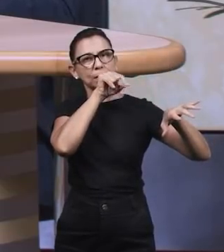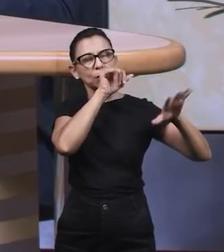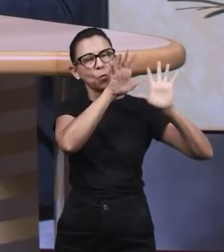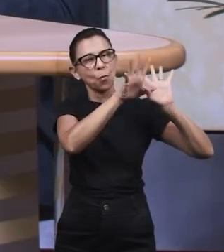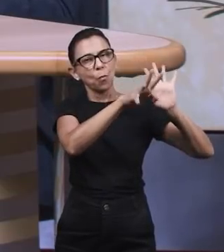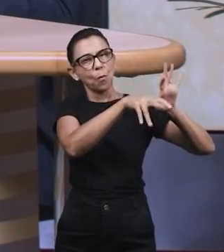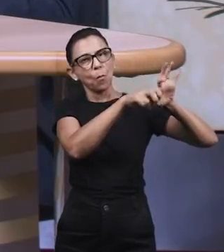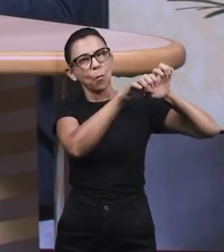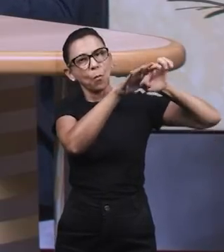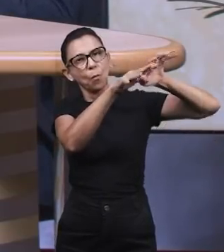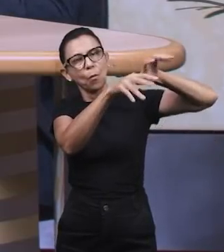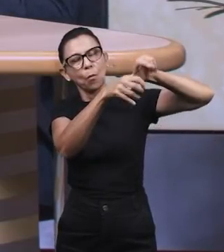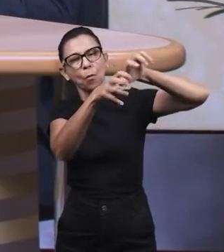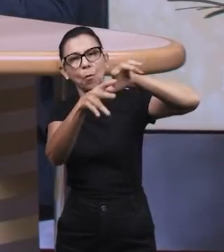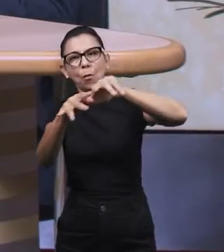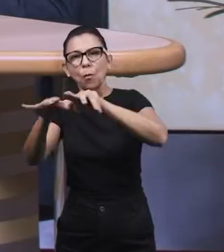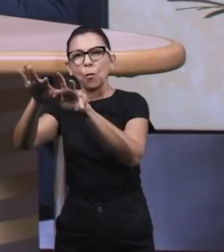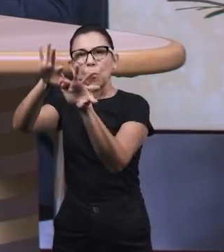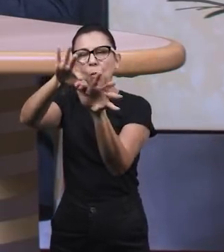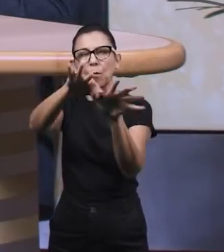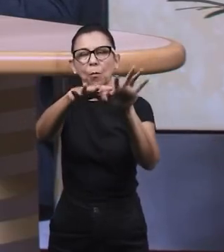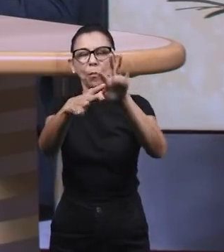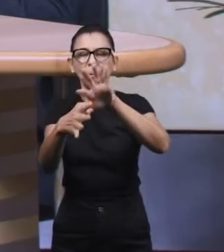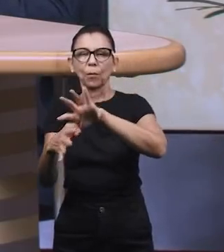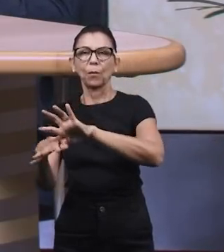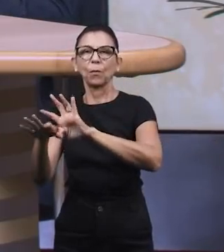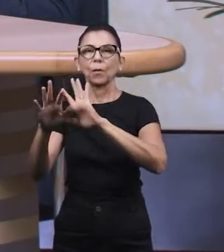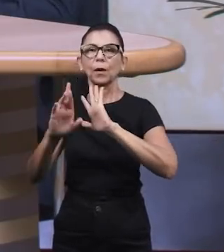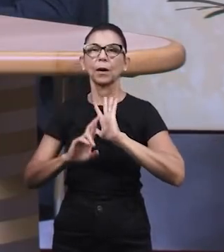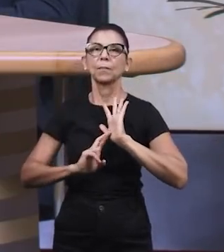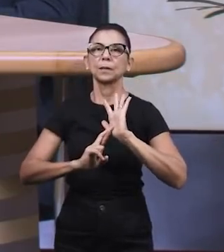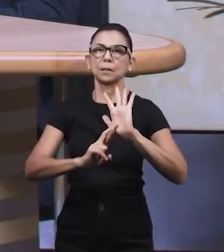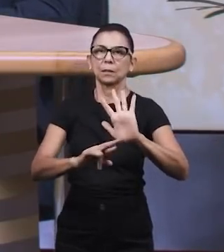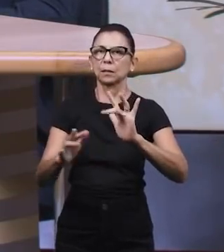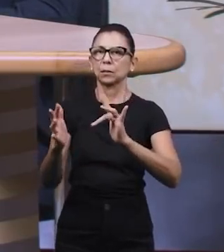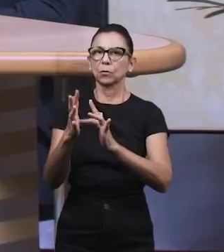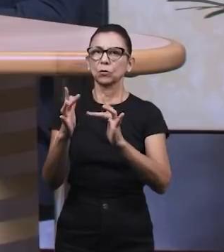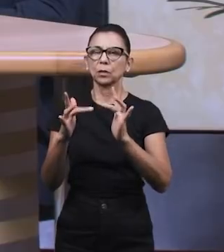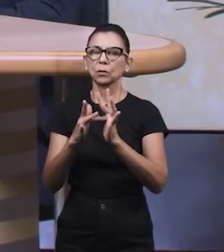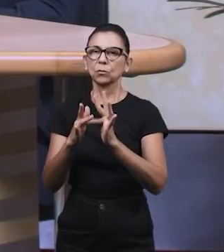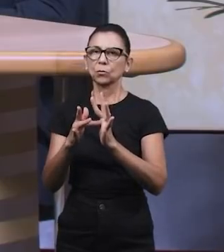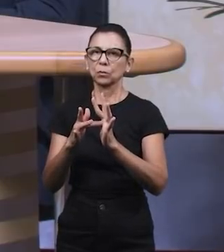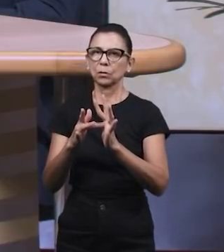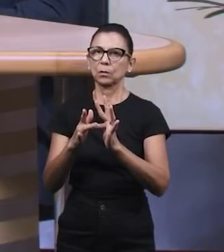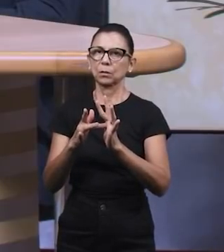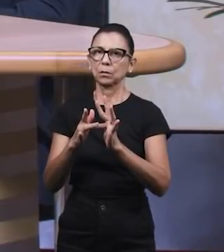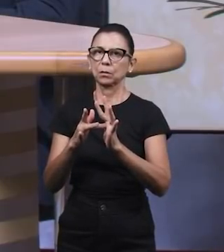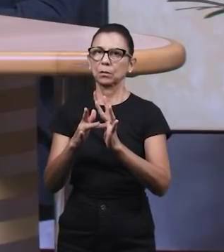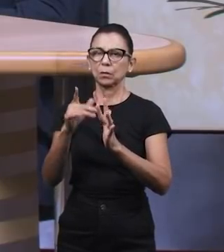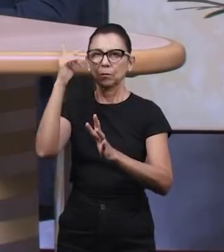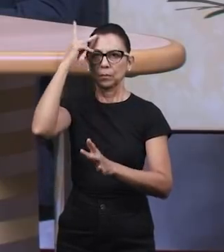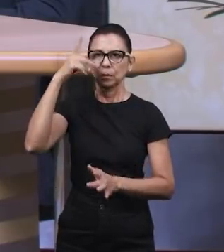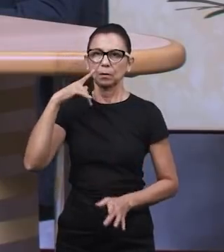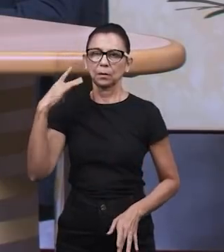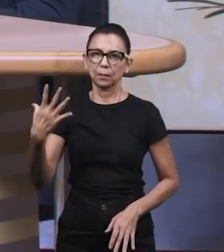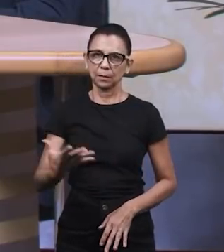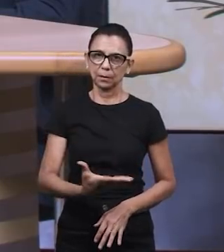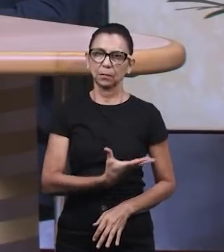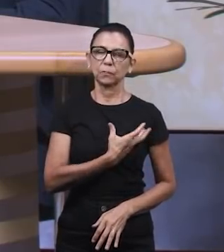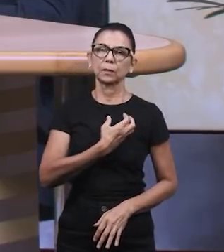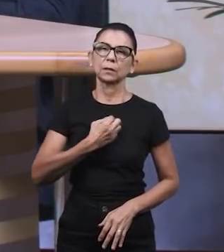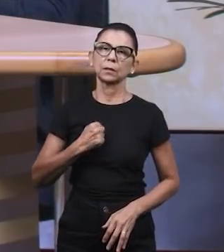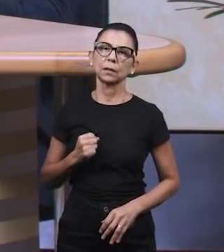Senhor Jesus, como João apresentou no seu Evangelho, né? Um Jesus para a salvação da humanidade. Ele ainda, na